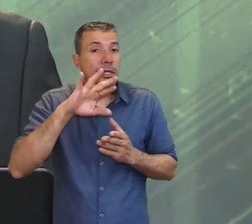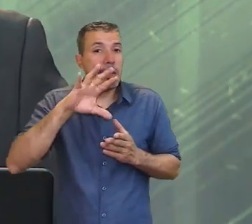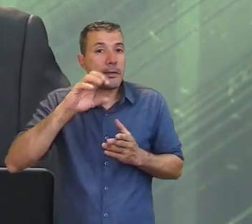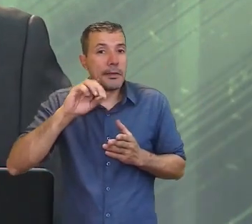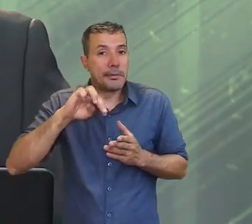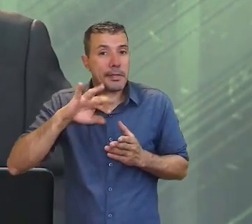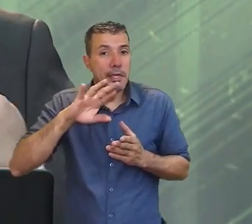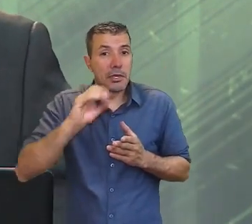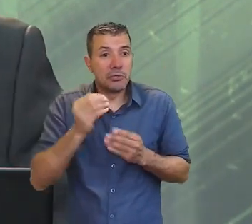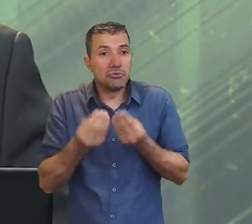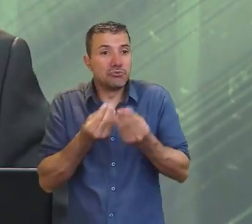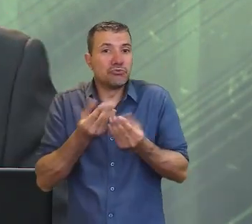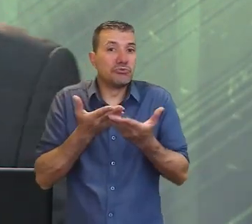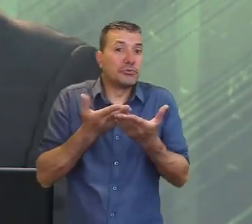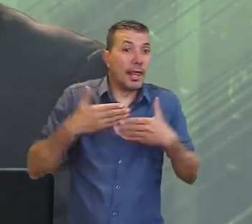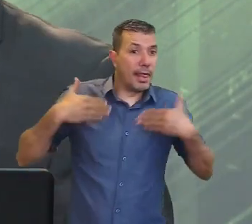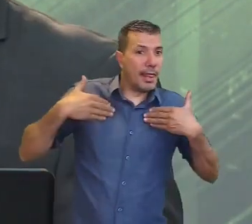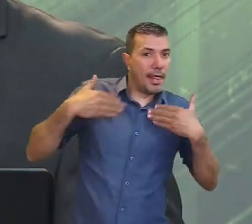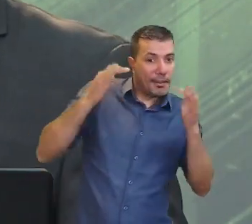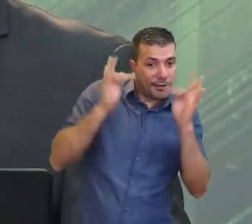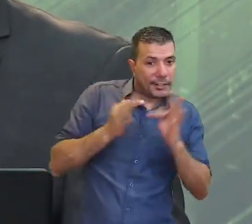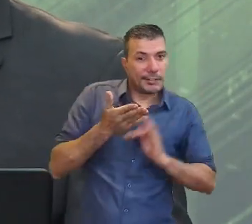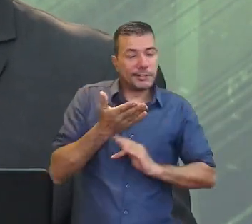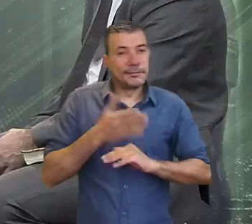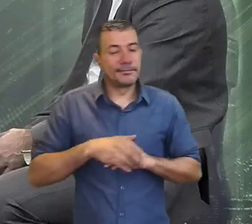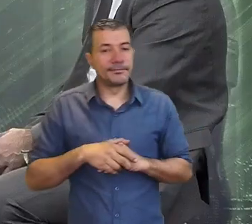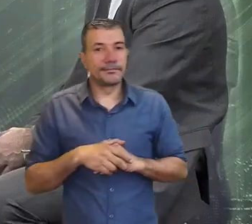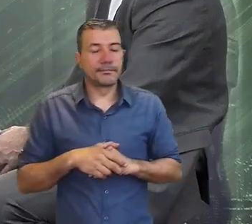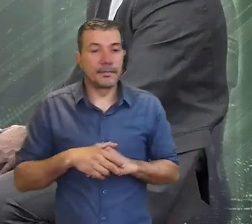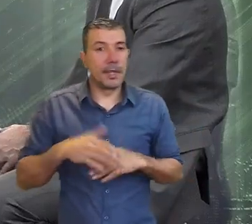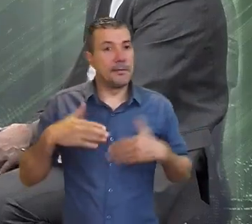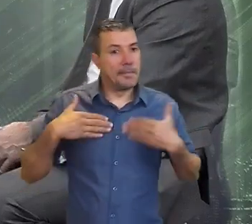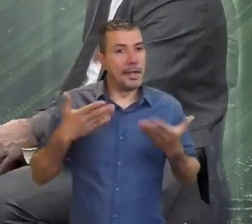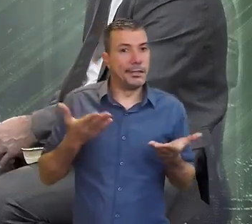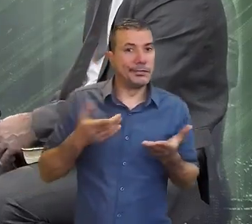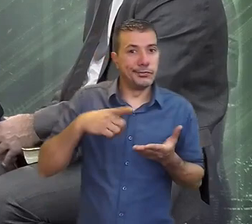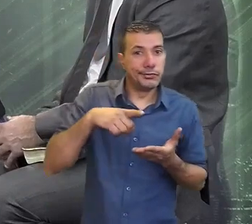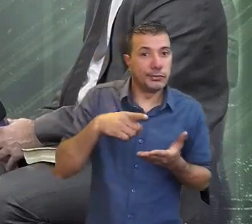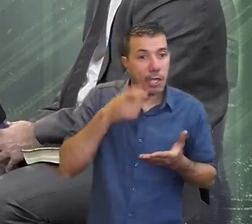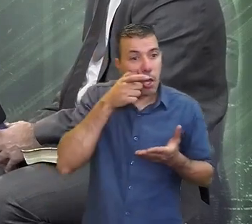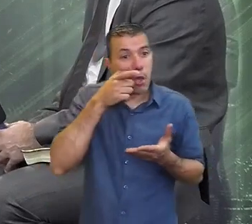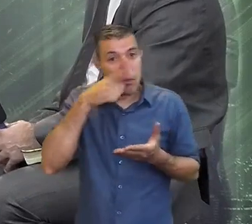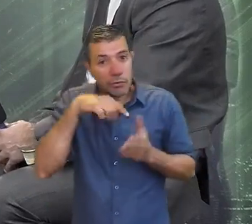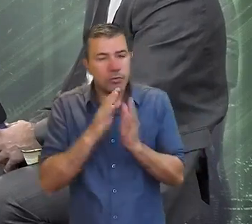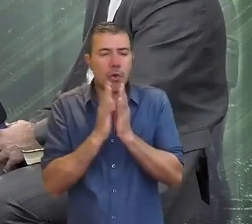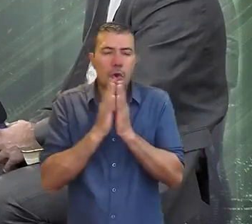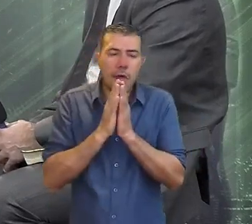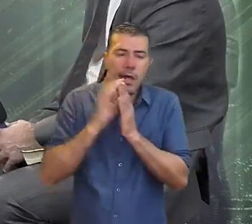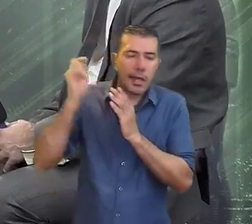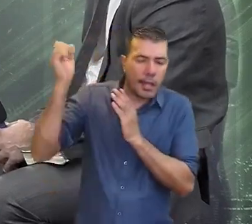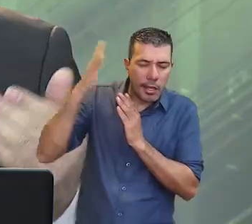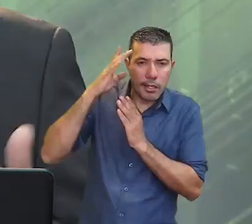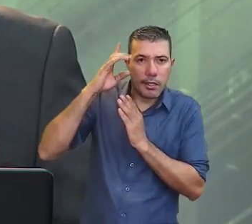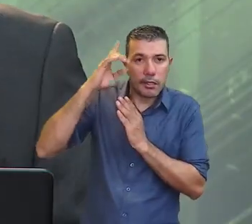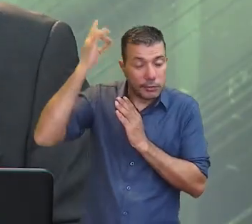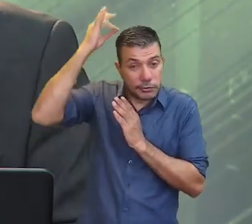uma oração. Está que o senhor está animado? O senhor também está animado, pastor Cláudio? Estou demais. Então, beleza. Nós vamos agora orar pedindo a iluminação do Espírito Santo para o tema do